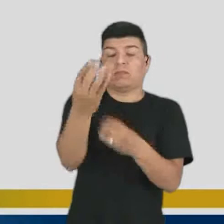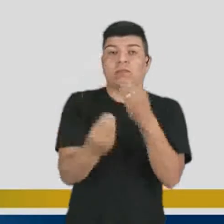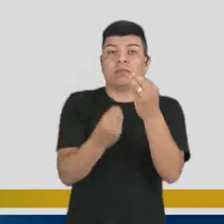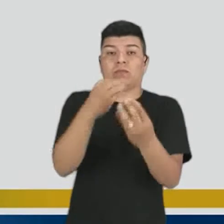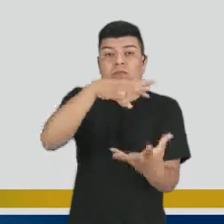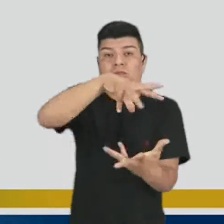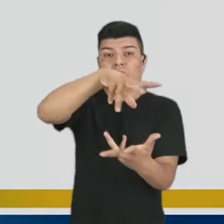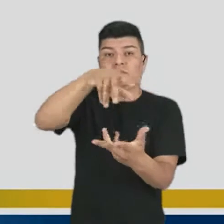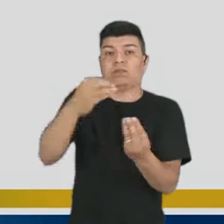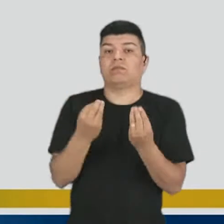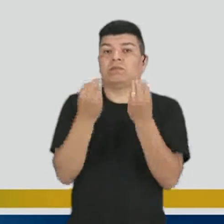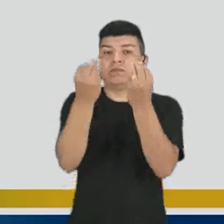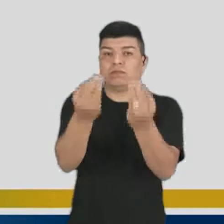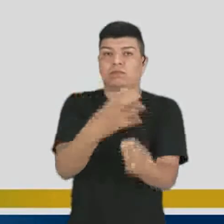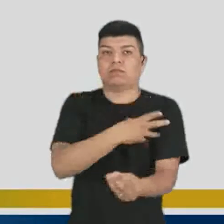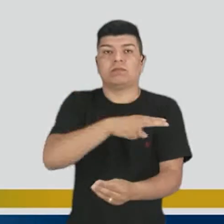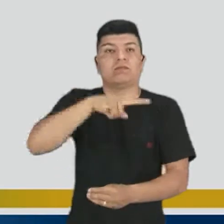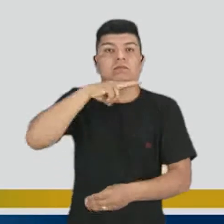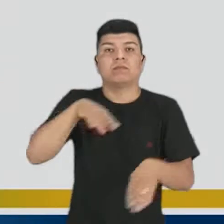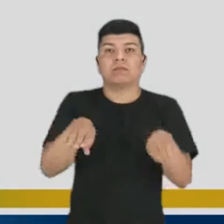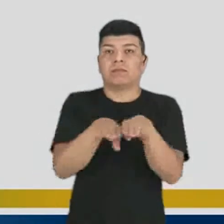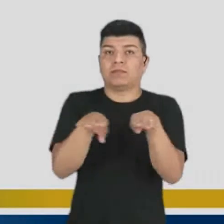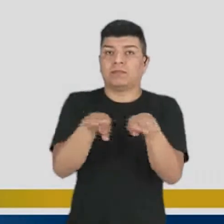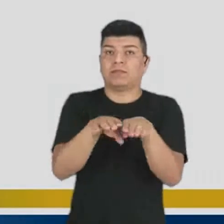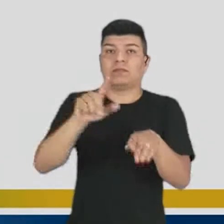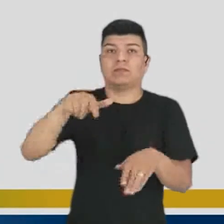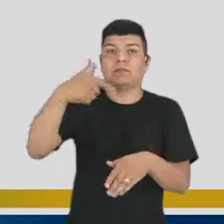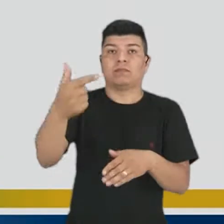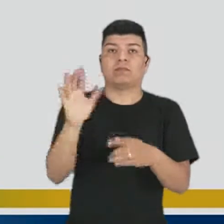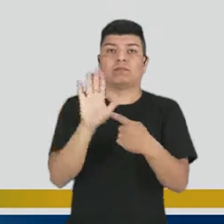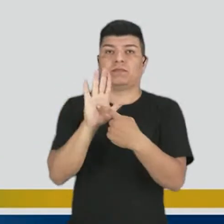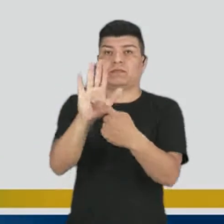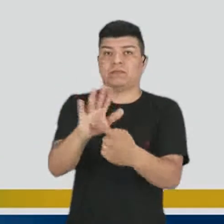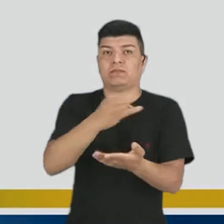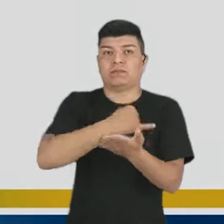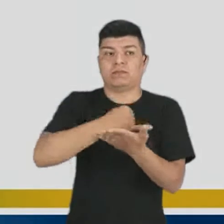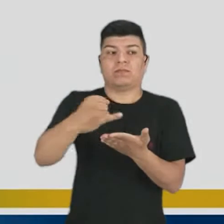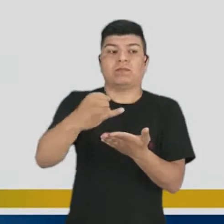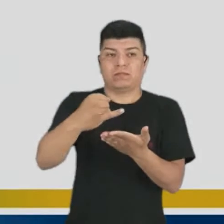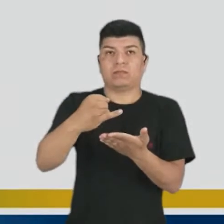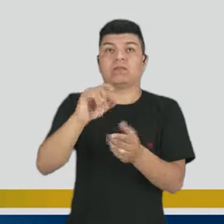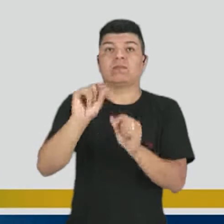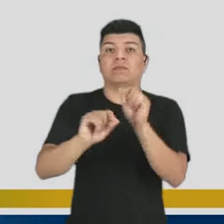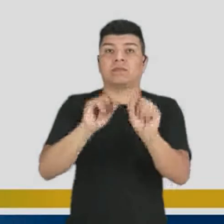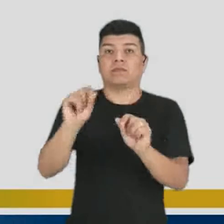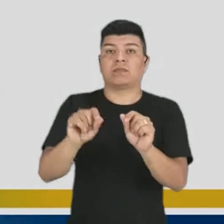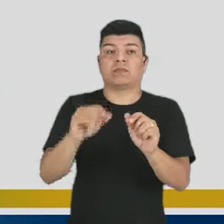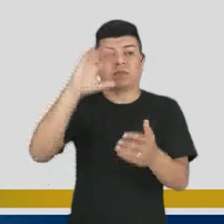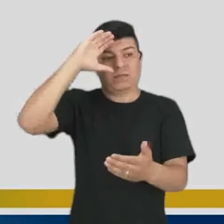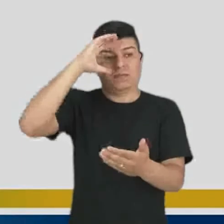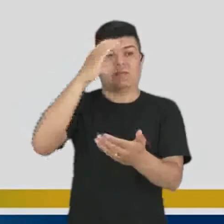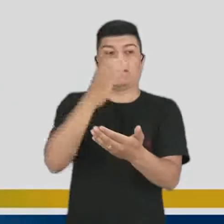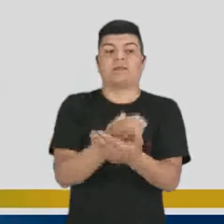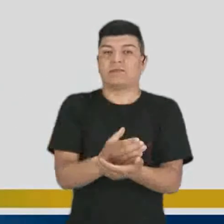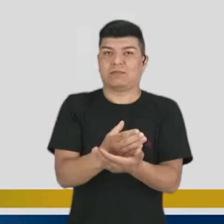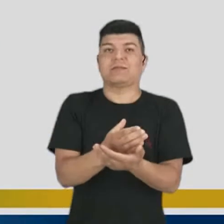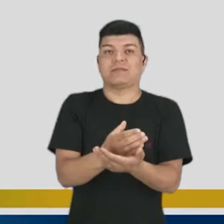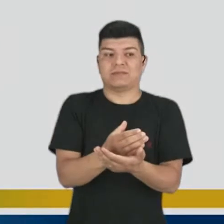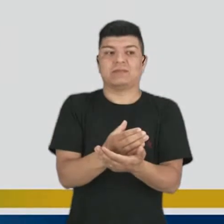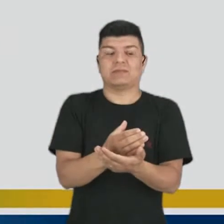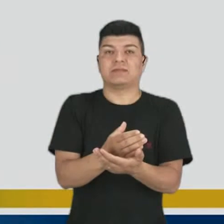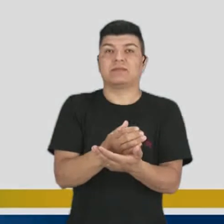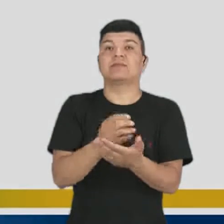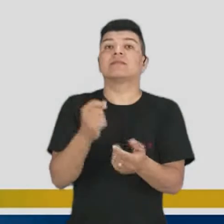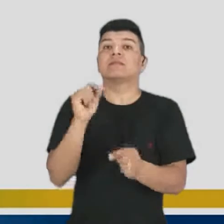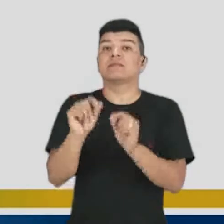os nossos filhos, para os nossos netos. Outra coisa que aparece nessa introdução é justamente a tese, né? O outro elemento que a gente acabou de